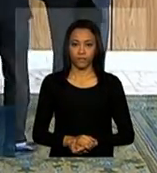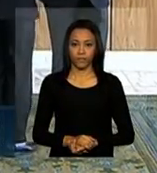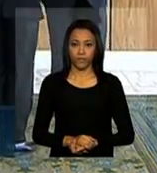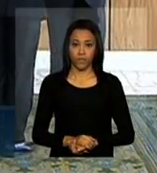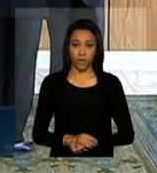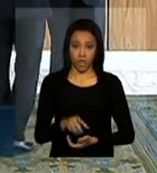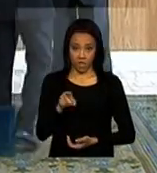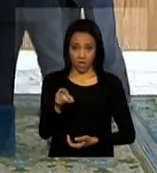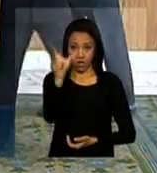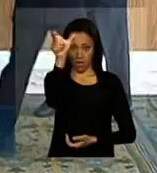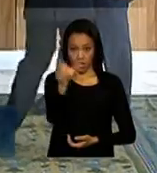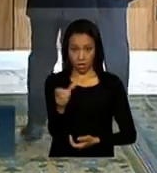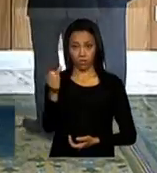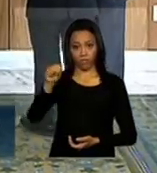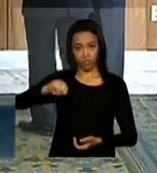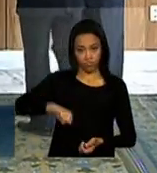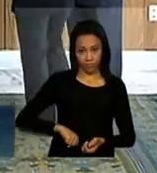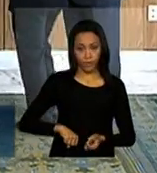Embaixador que